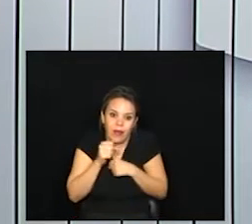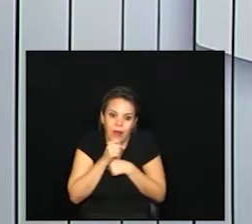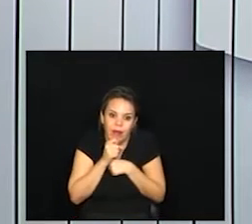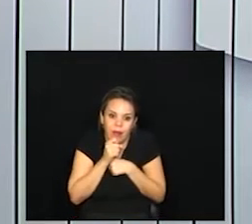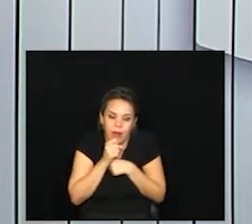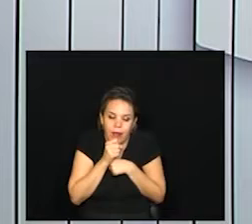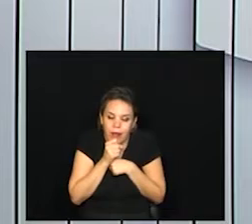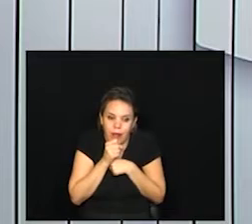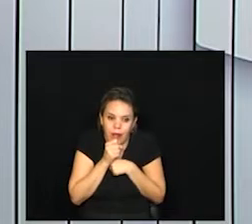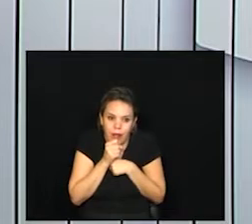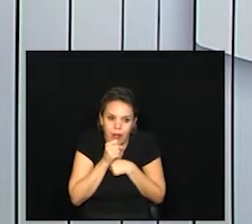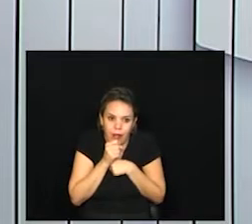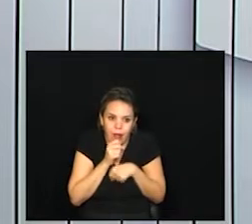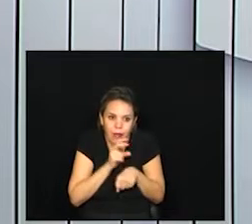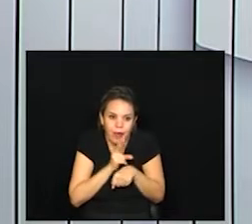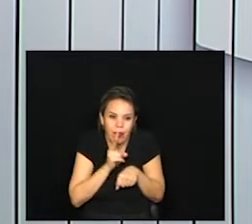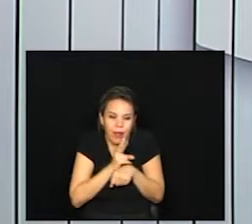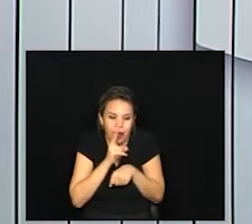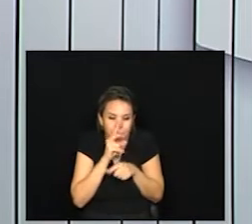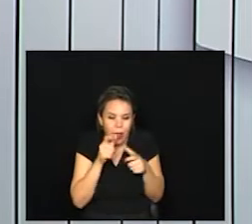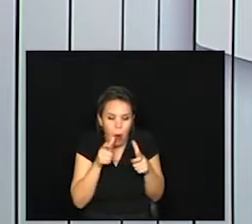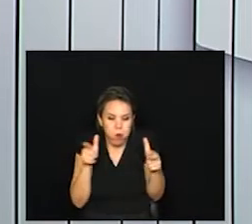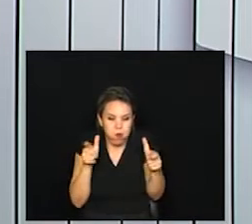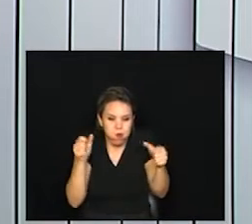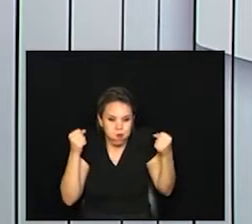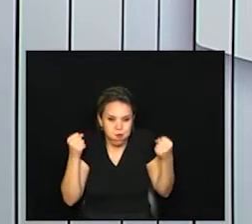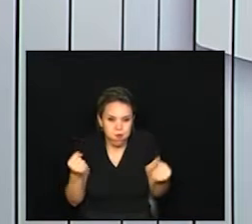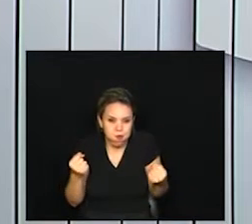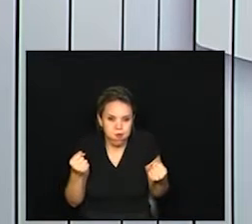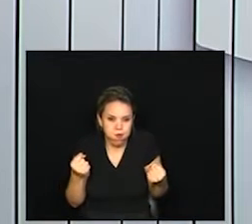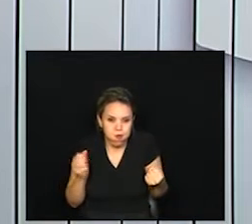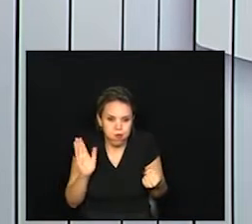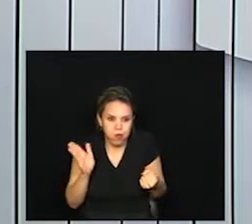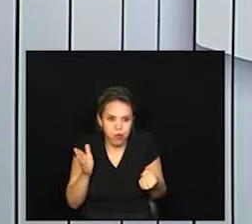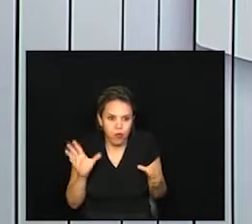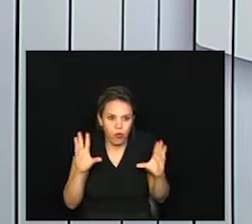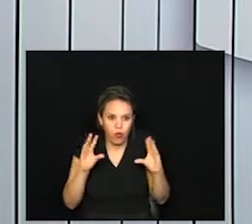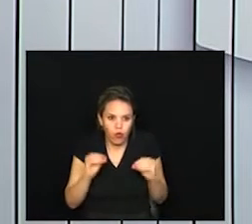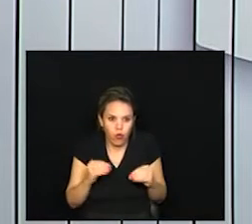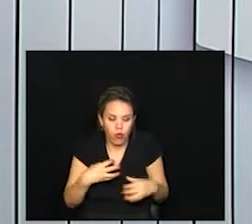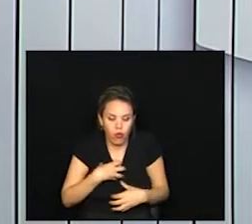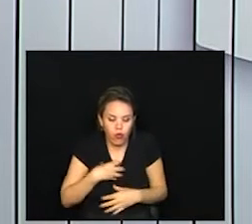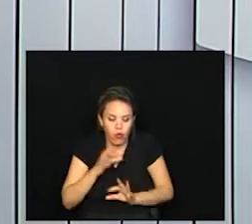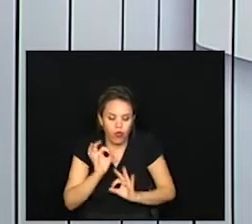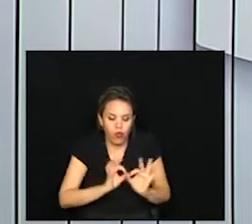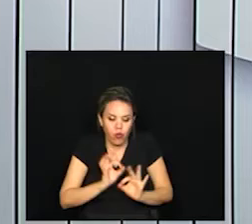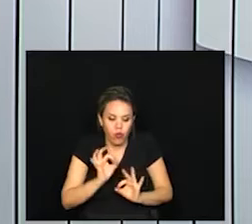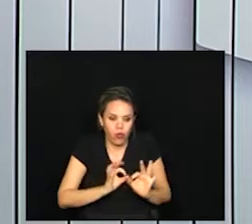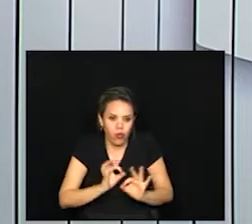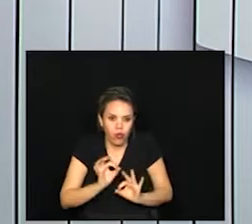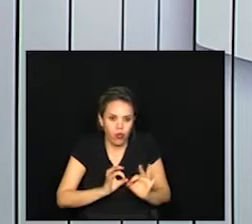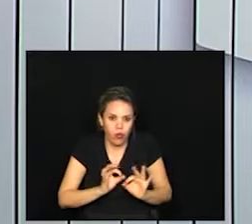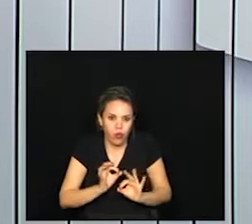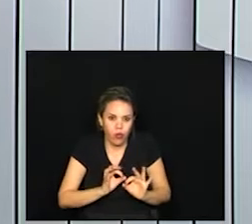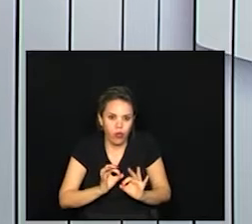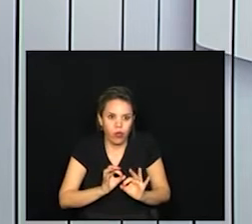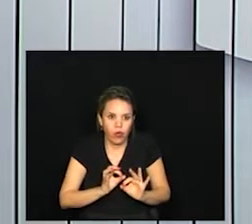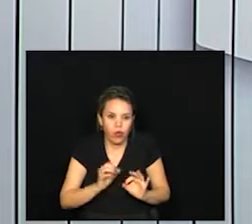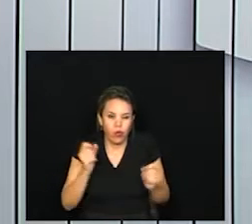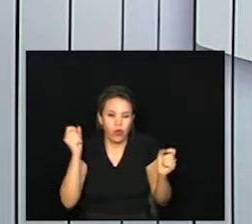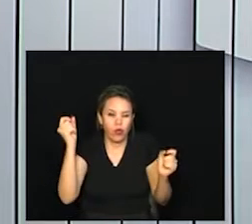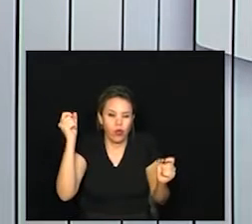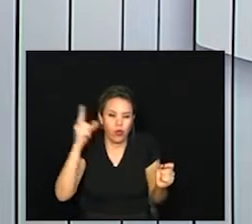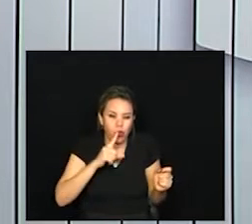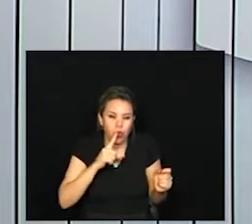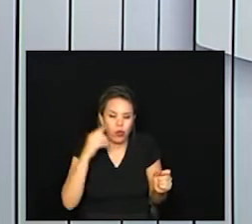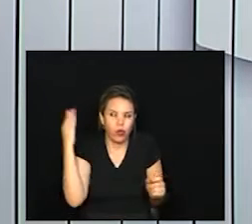do armário, aquele casaco mais pesado. Já esta noite você já tem que ficar preparado, porque apesar do sol